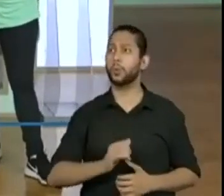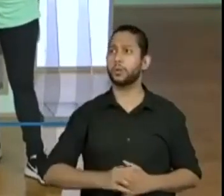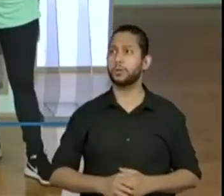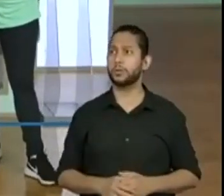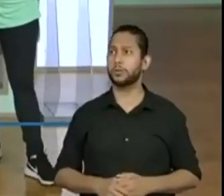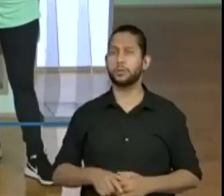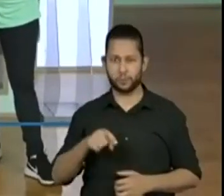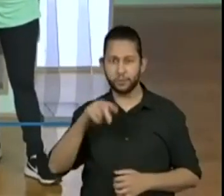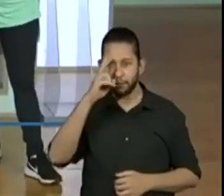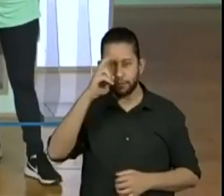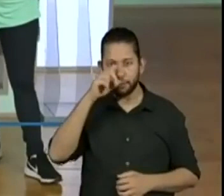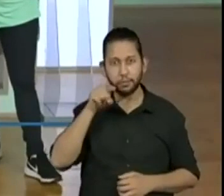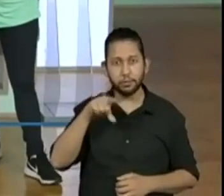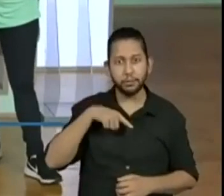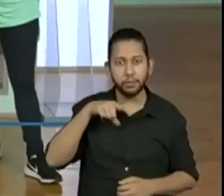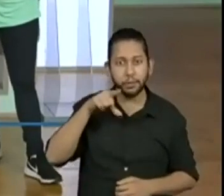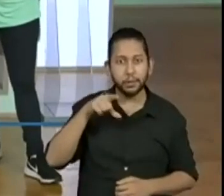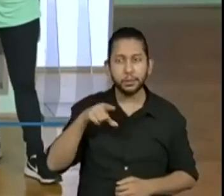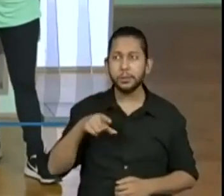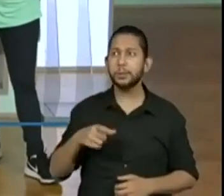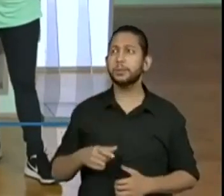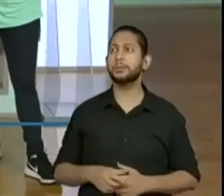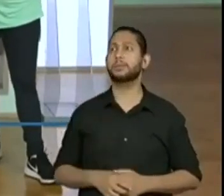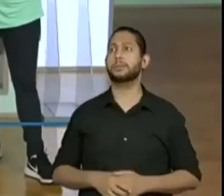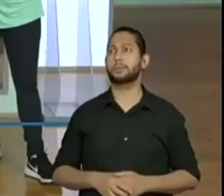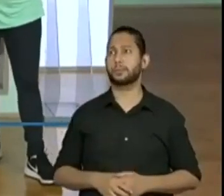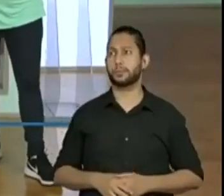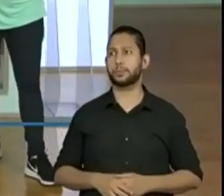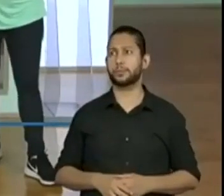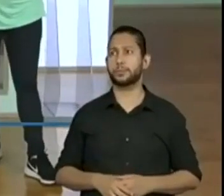Será que vocês vão lembrar de algum conto aí?